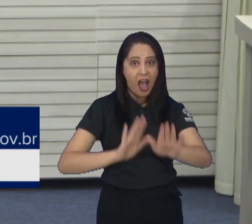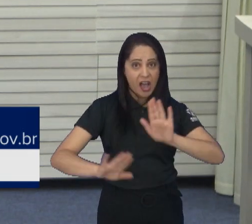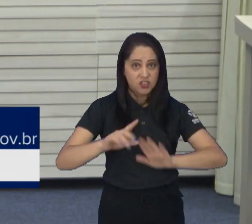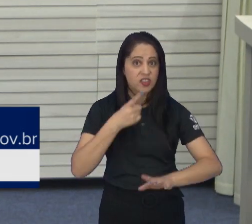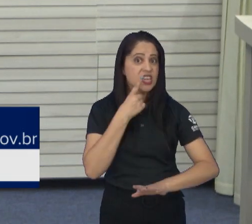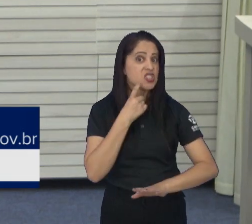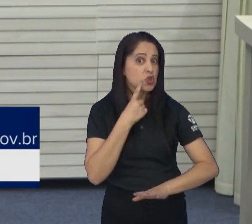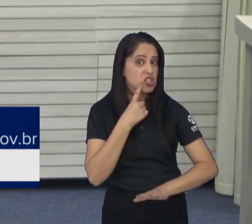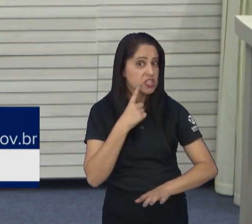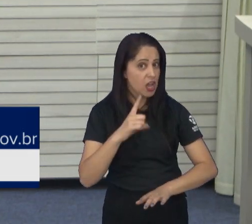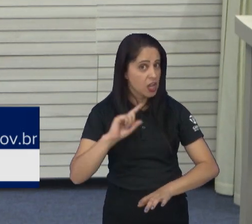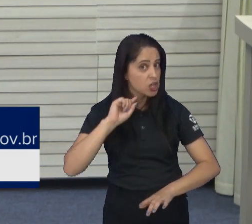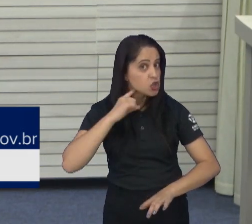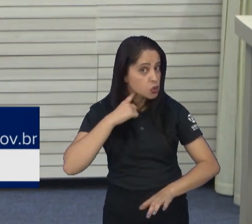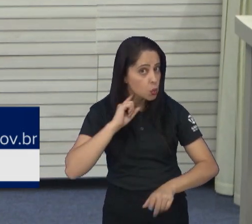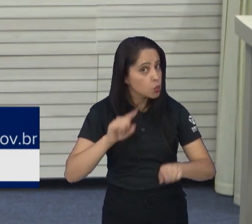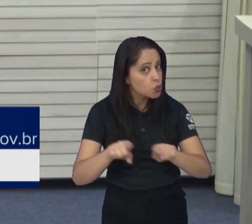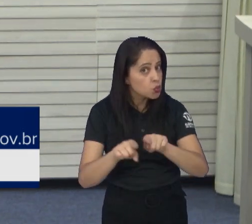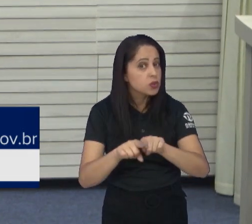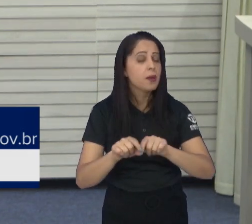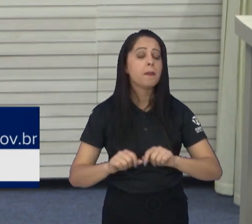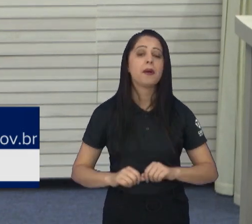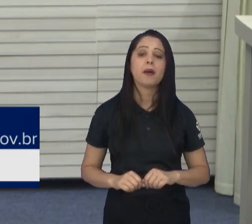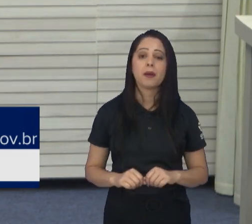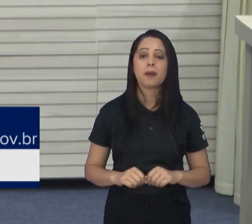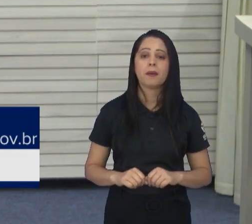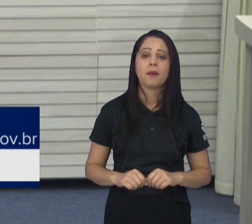Sangue sujo. Então, mas vamos lá.